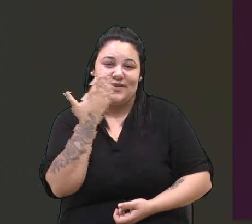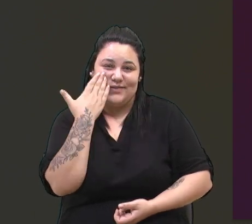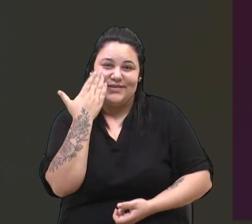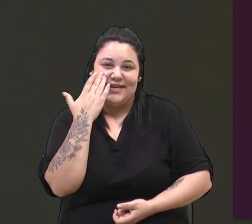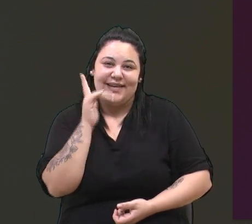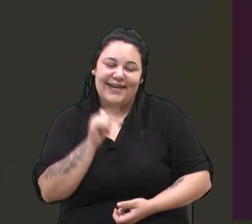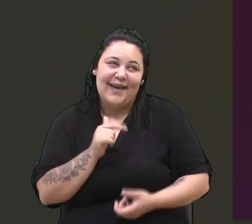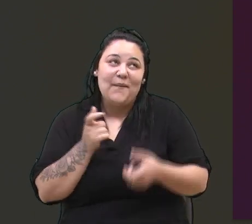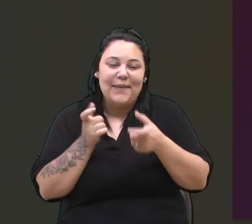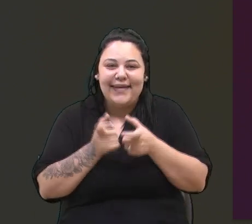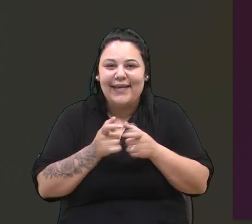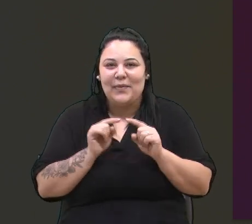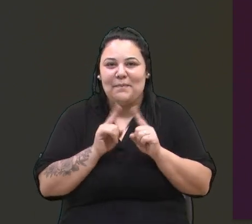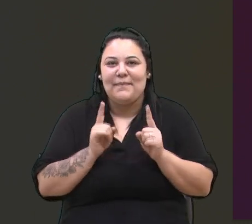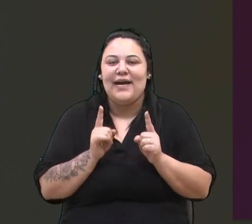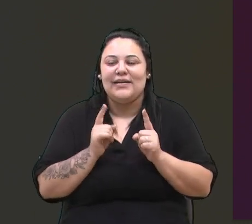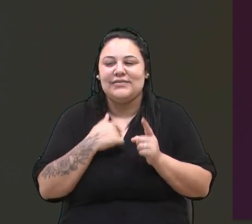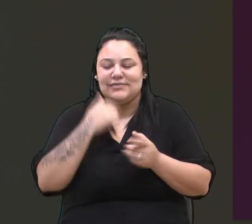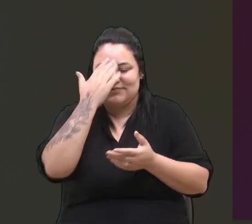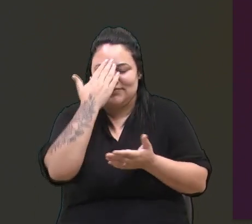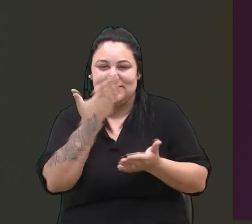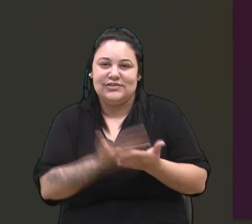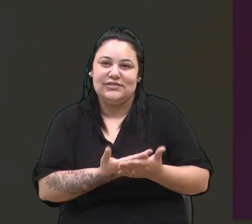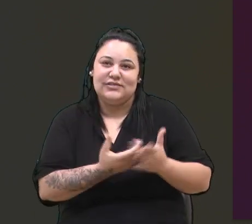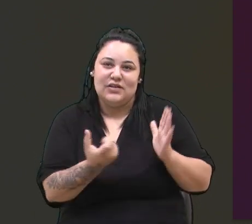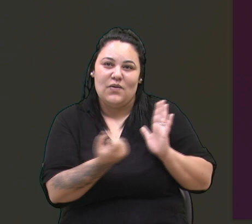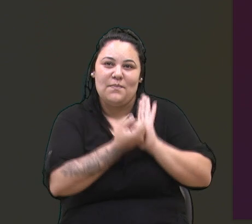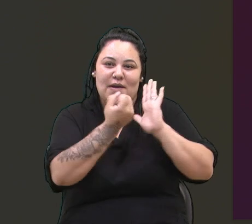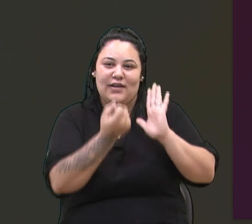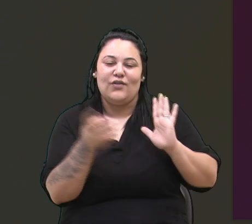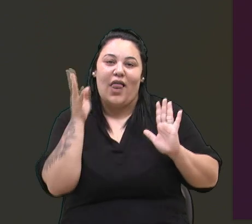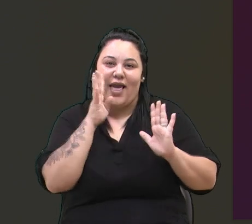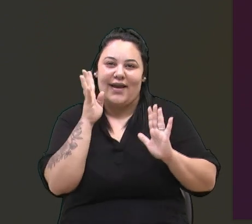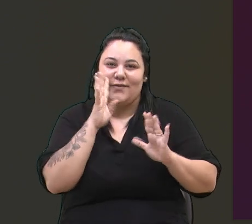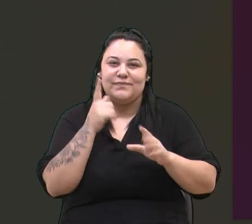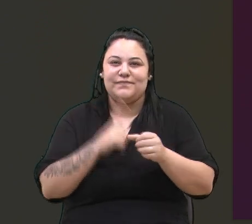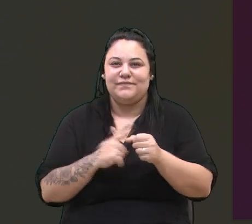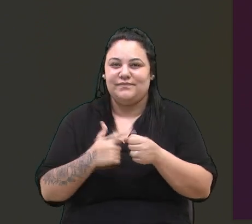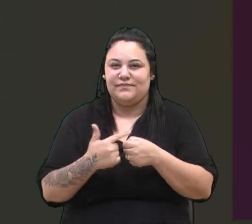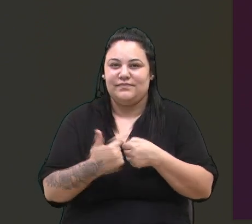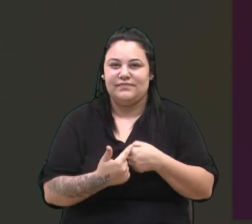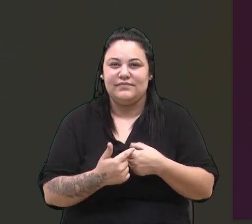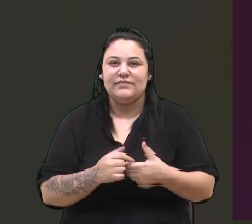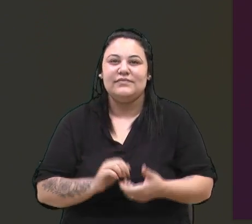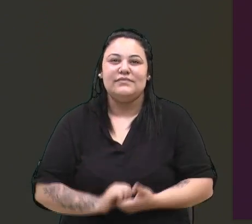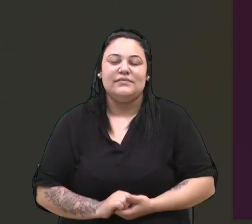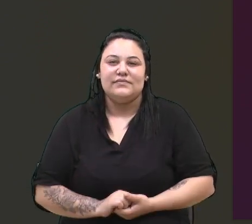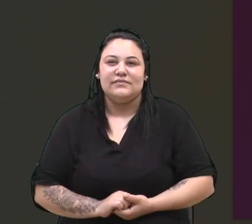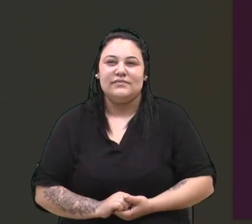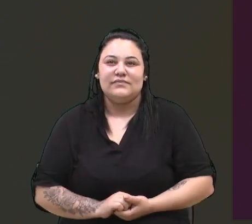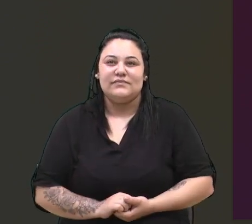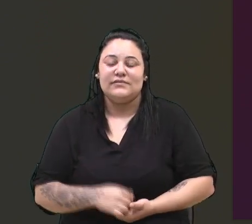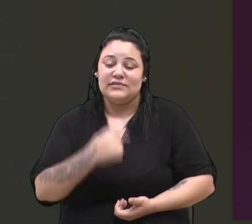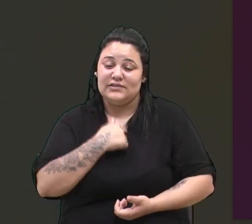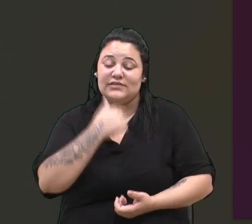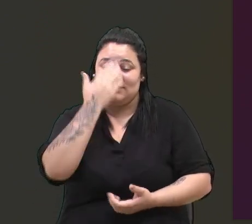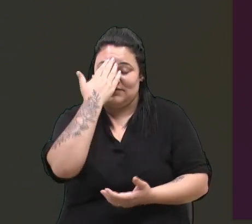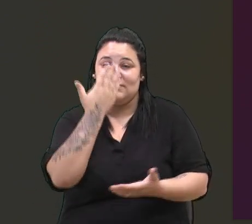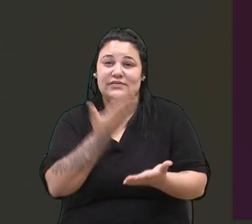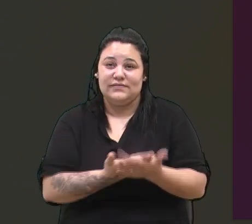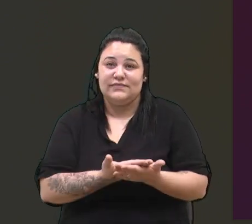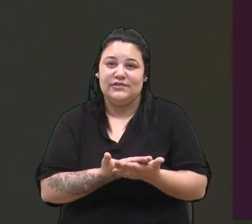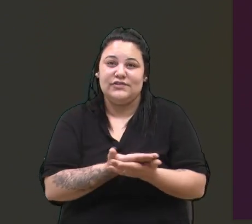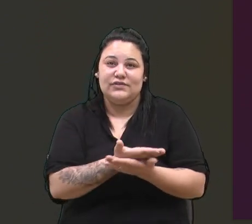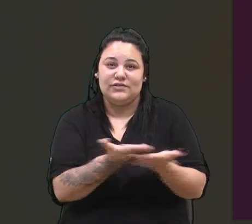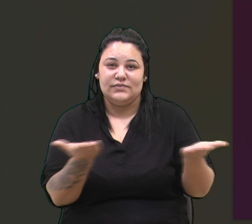seja de grande impacto para a nossa cidade. E eu acredito que os nossos